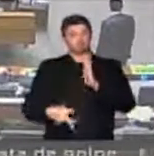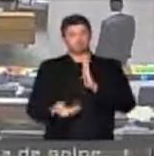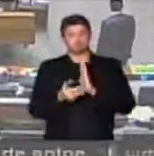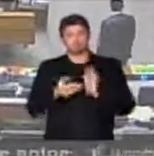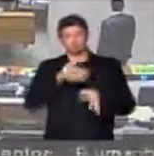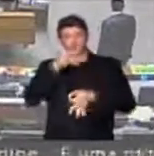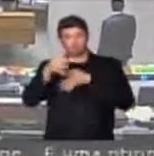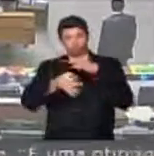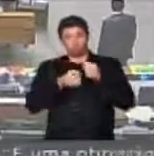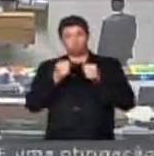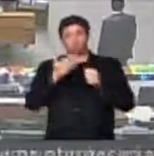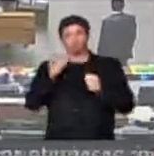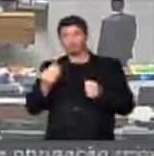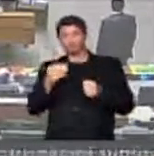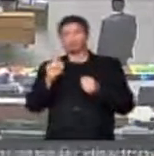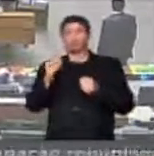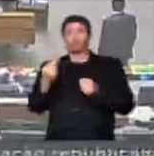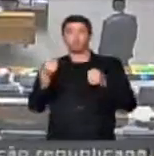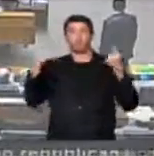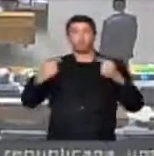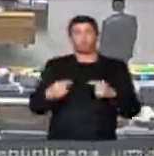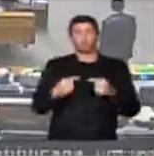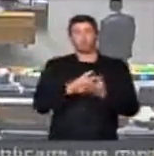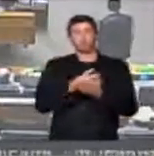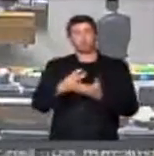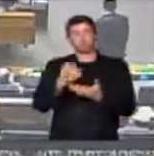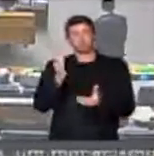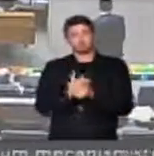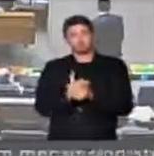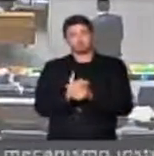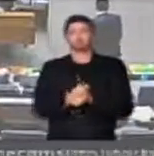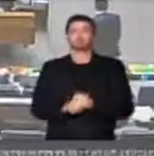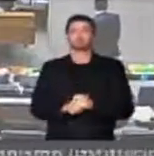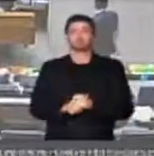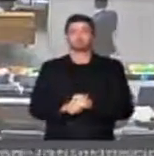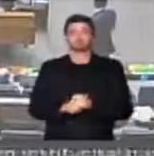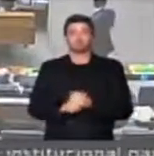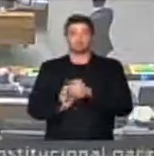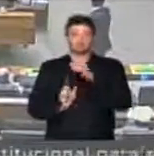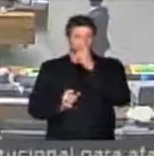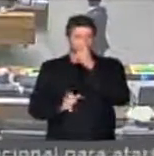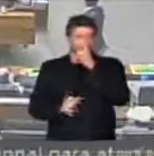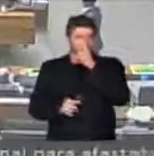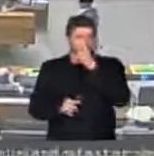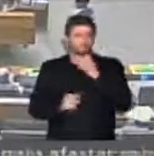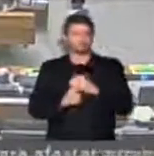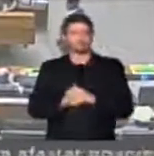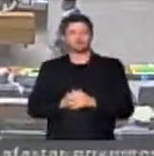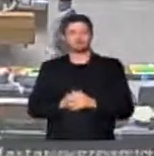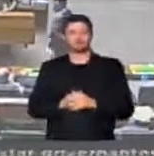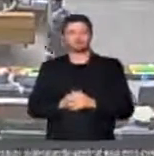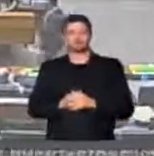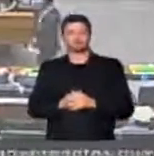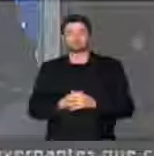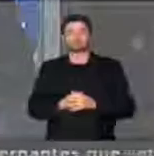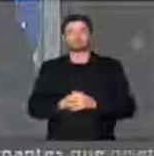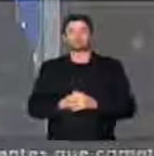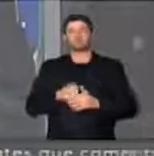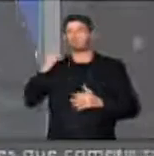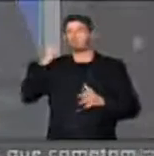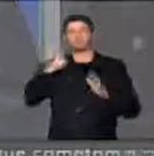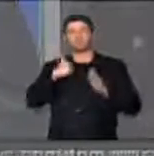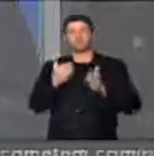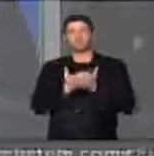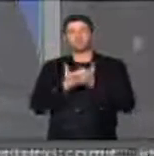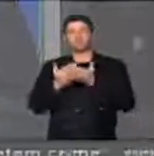se posicionem a favor ou contra a abertura do processo de impeachment da presidente Dilma Rousseff. Eu quero começar aqui